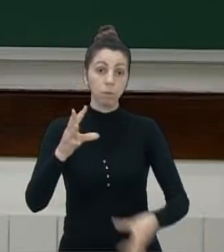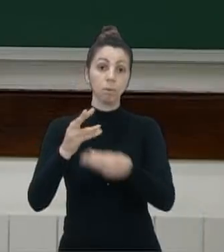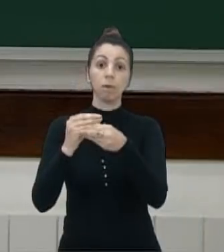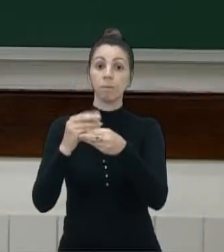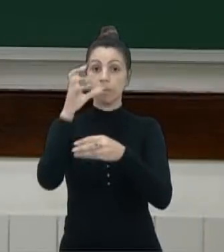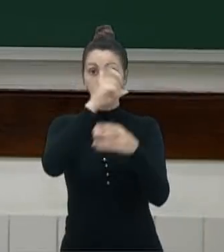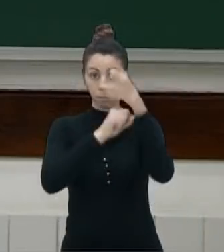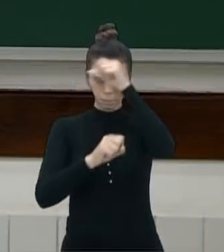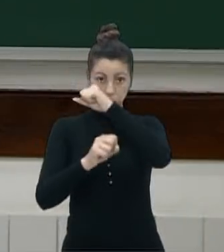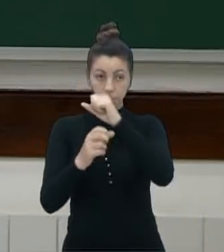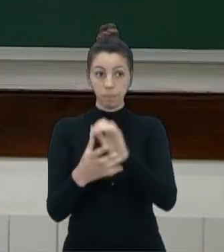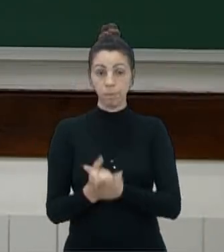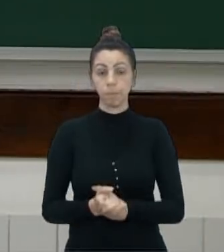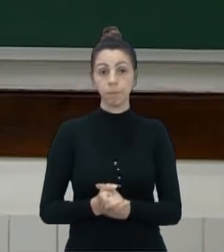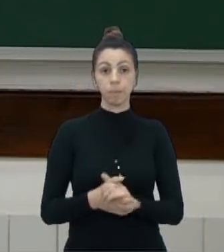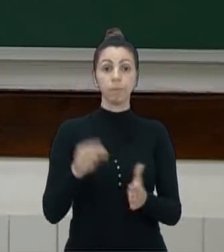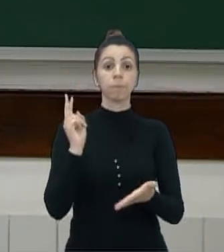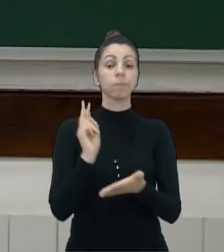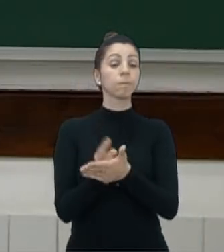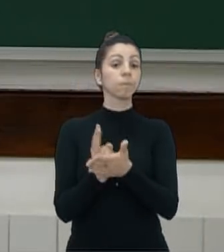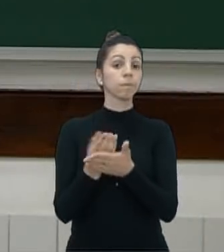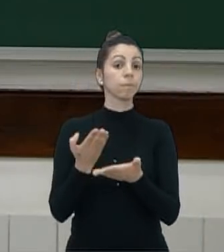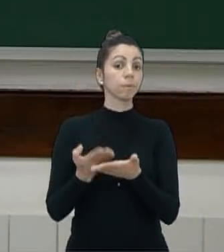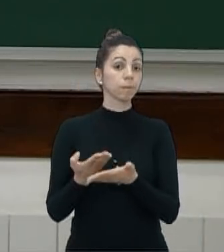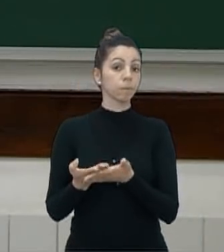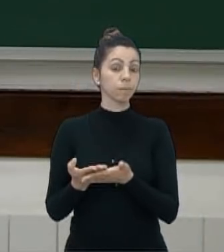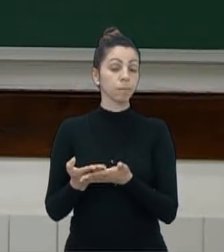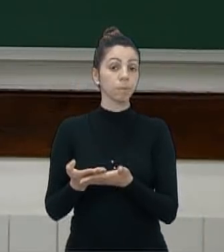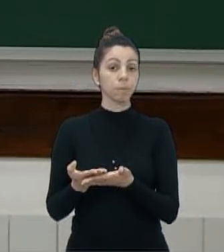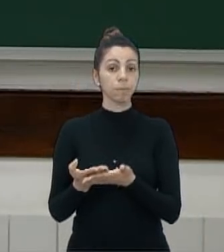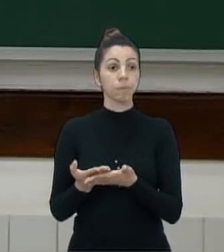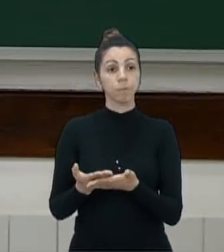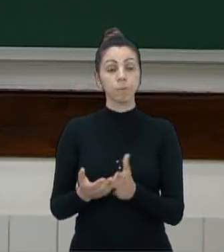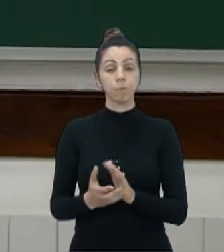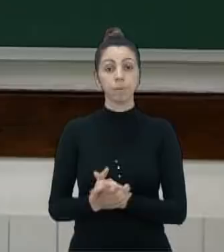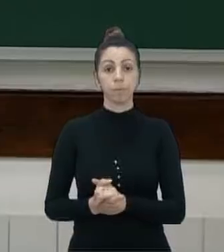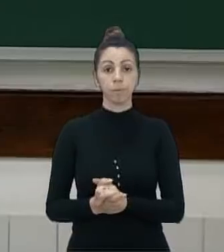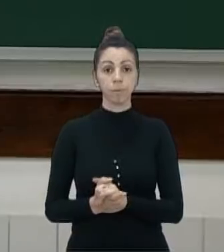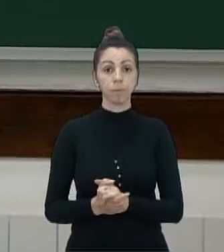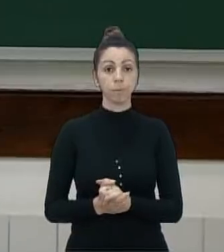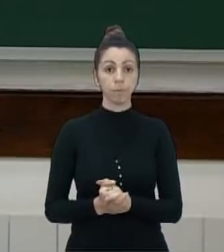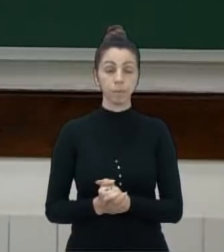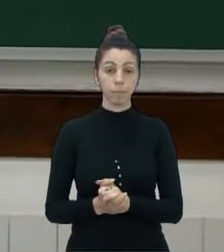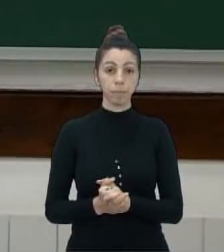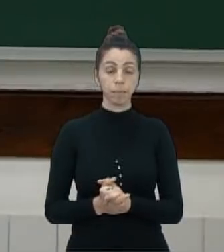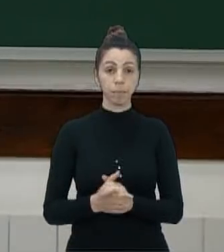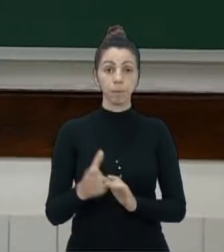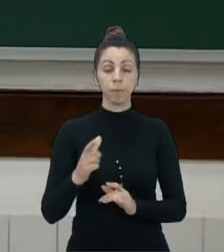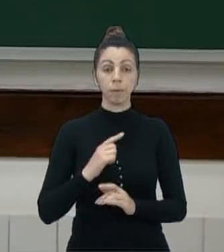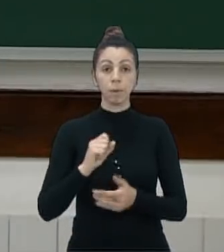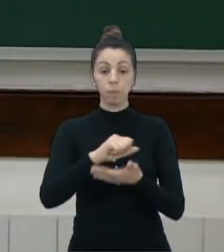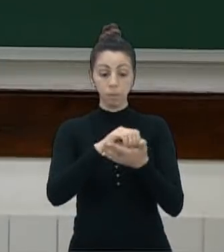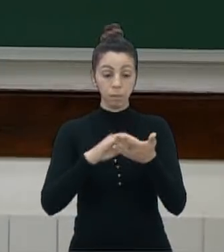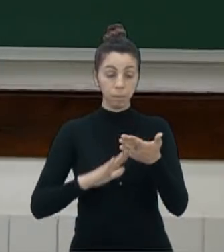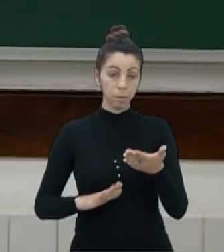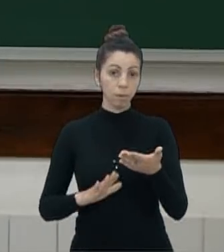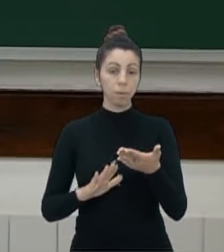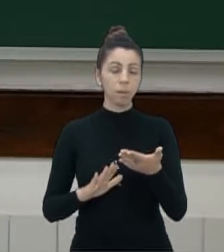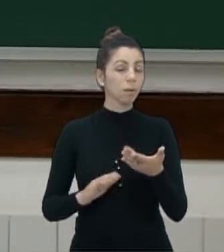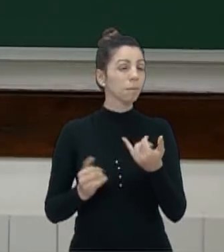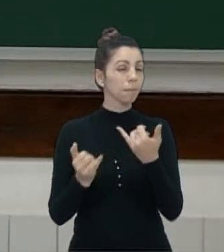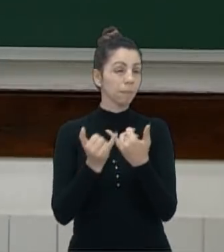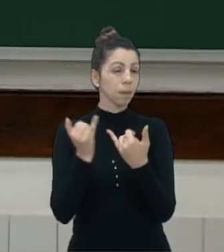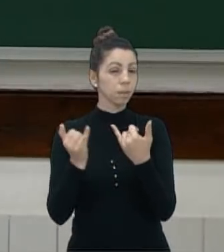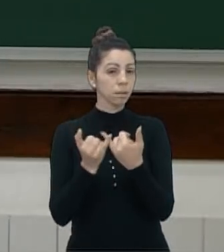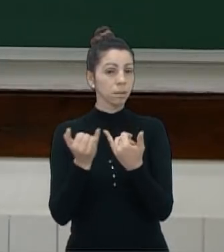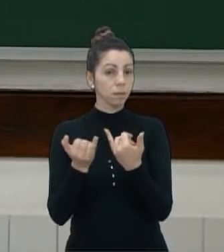tá? Continuando a aula, vamos verificar agora que tem um desafio, tem um exercício bem similar aí